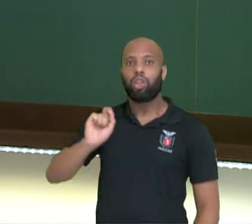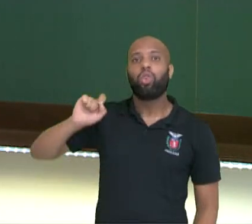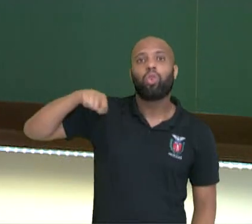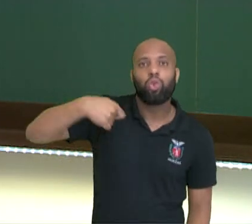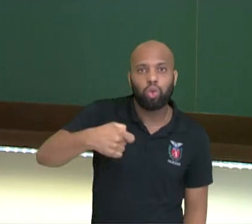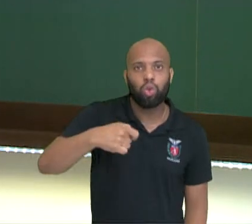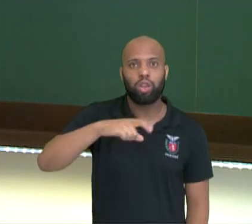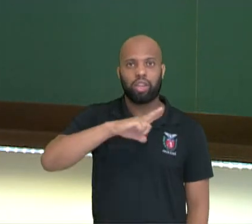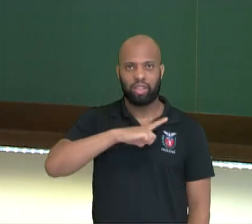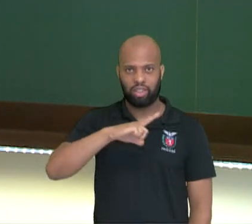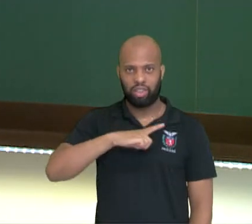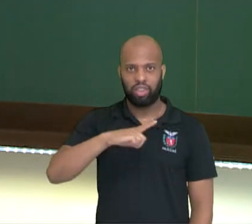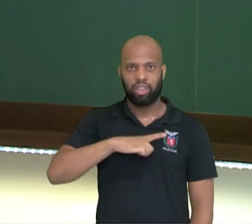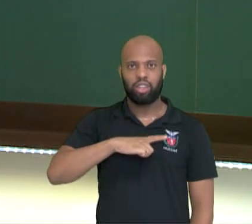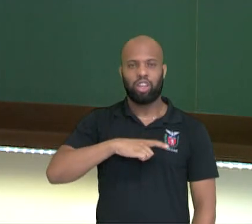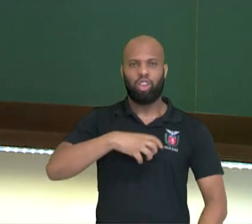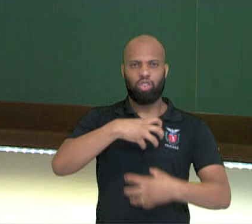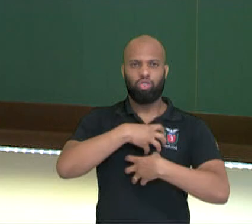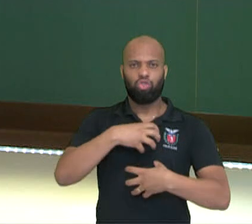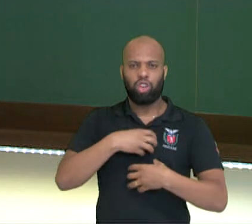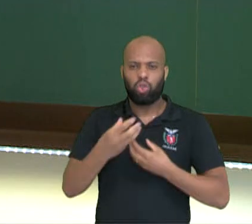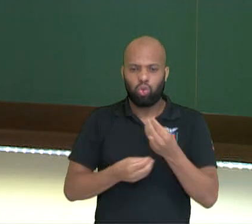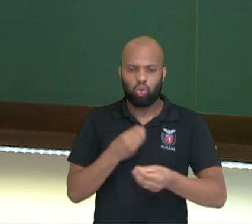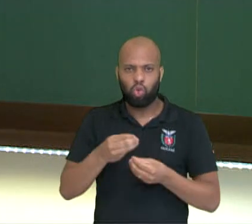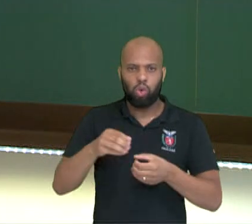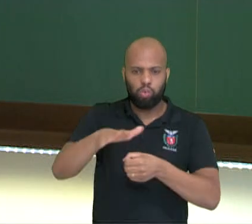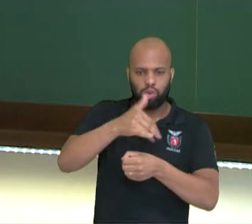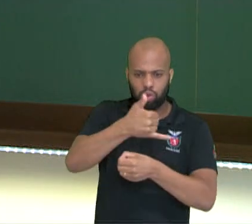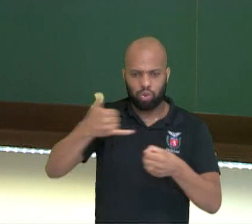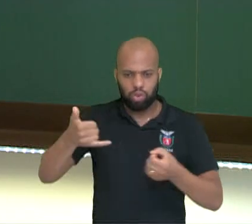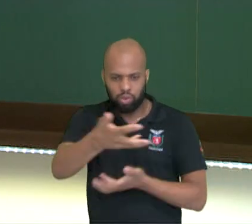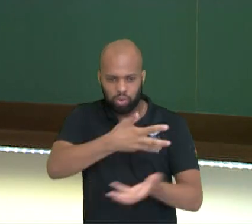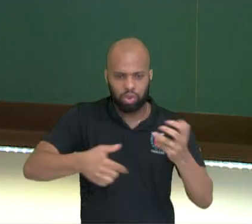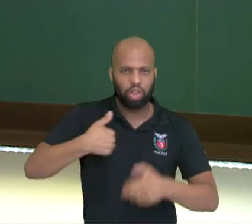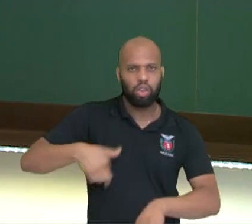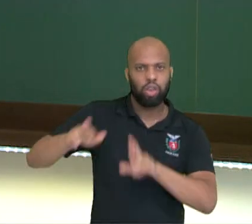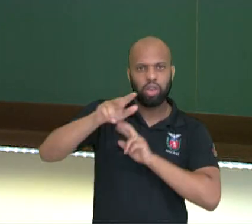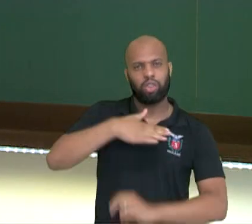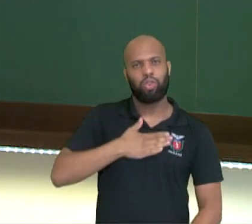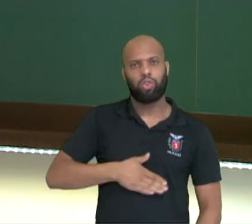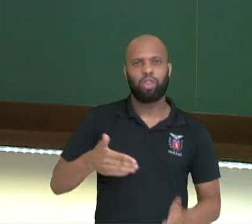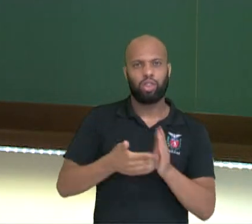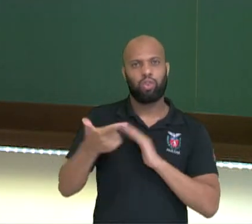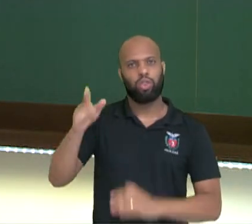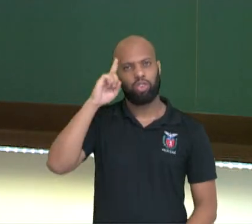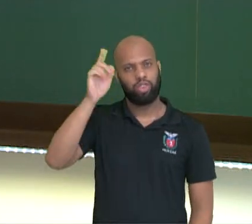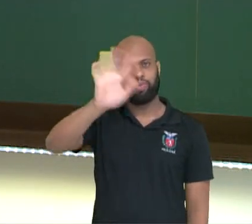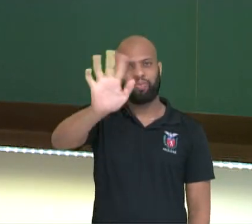sobre processo de eletrização. Espero que vocês tenham gostado. Até breve.